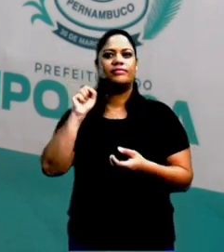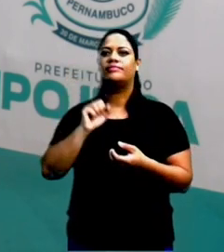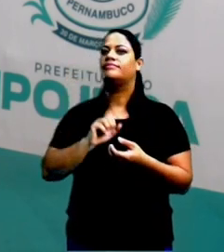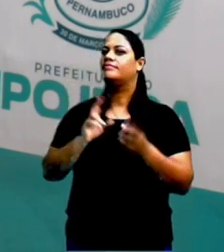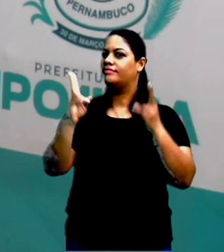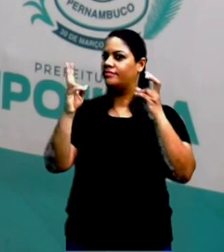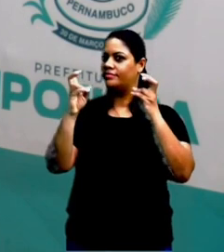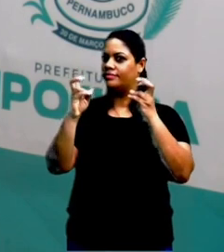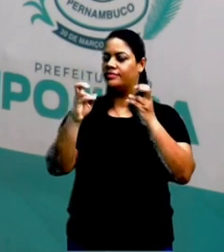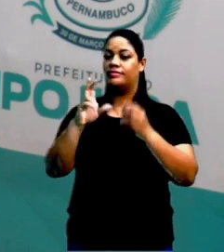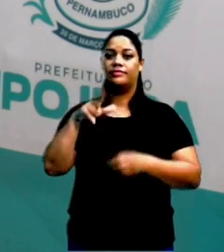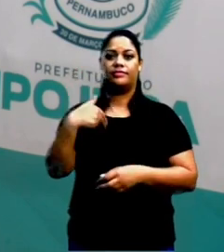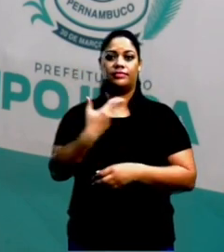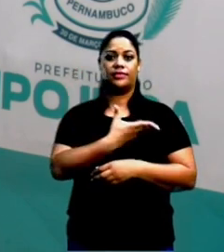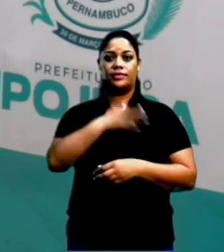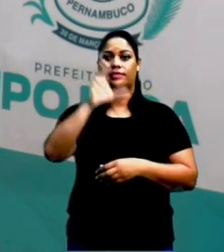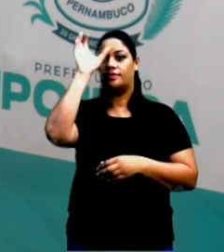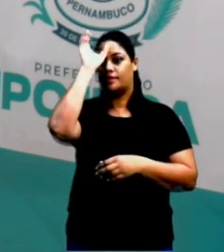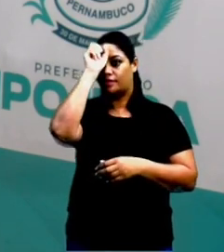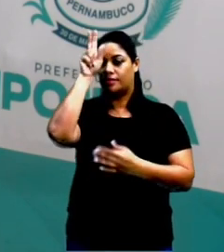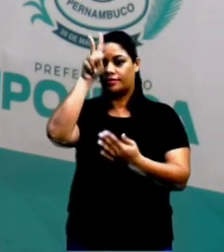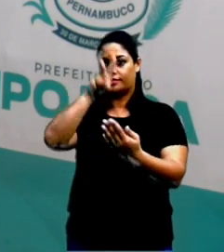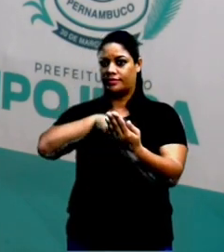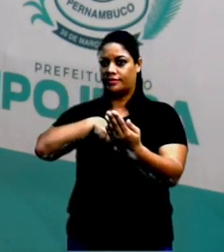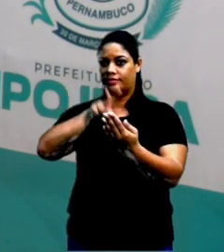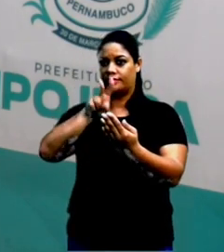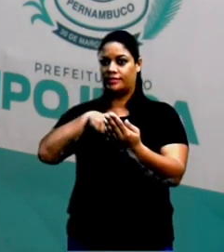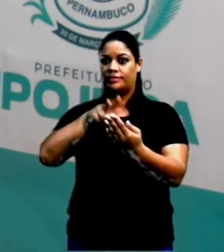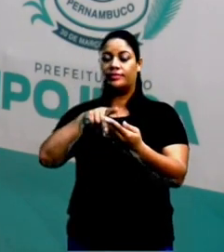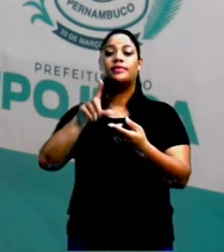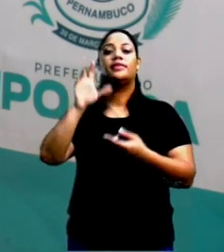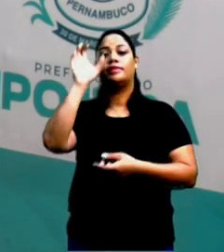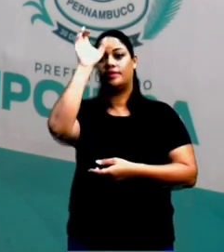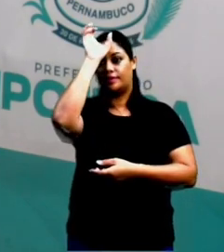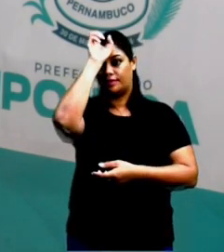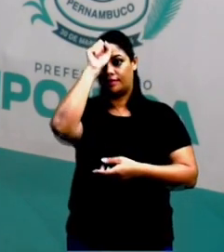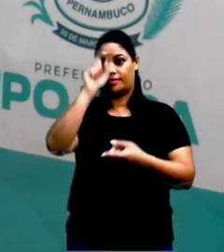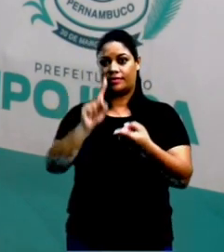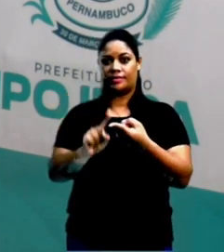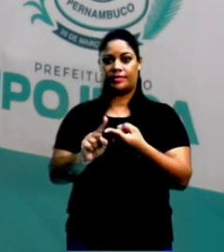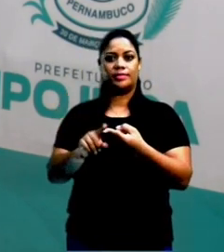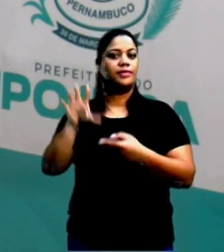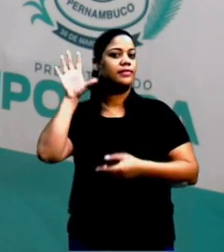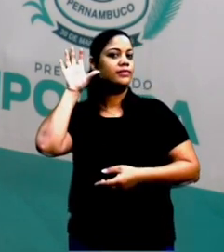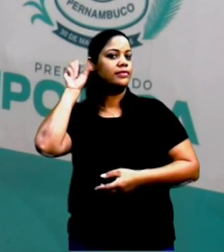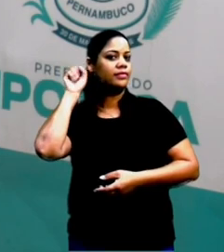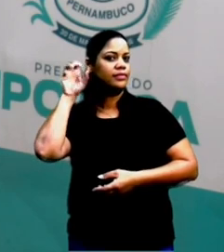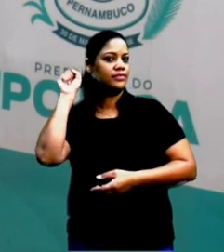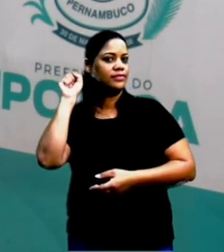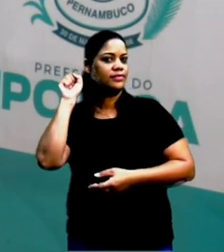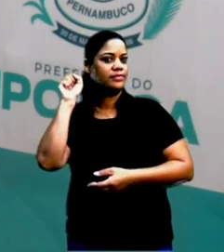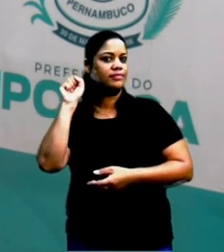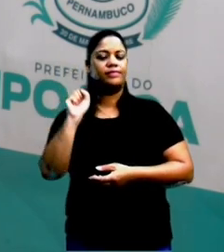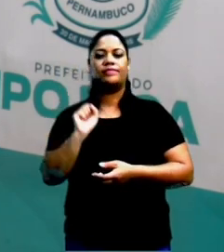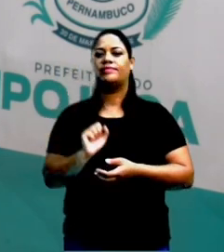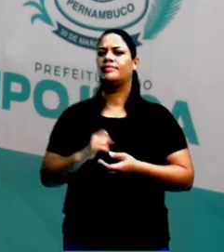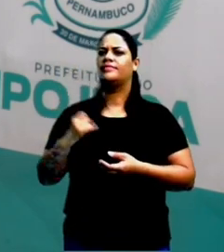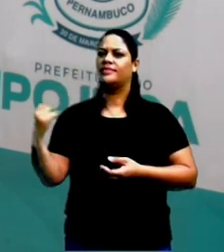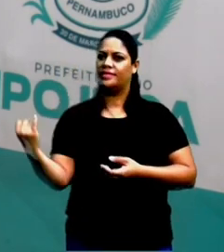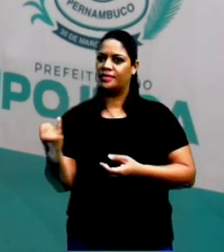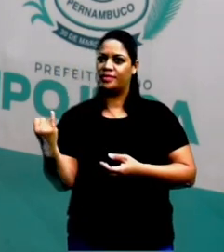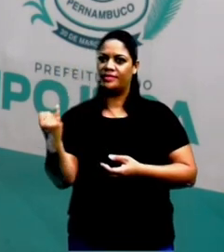Então, a gente aprende através da leitura e aprende também através da escuta. Então,